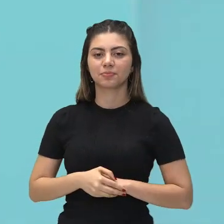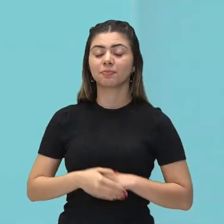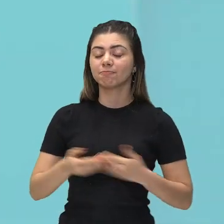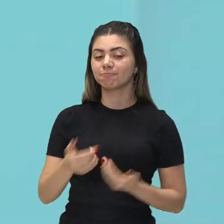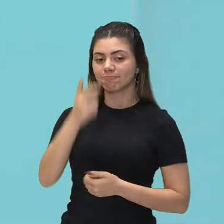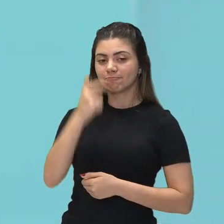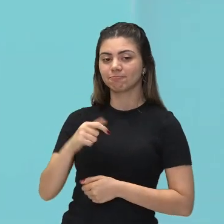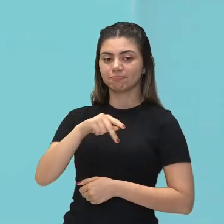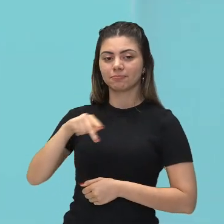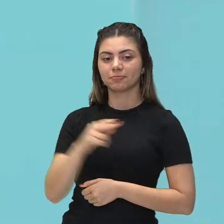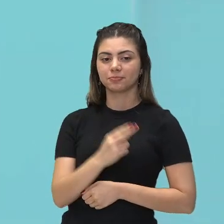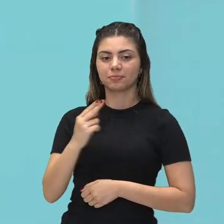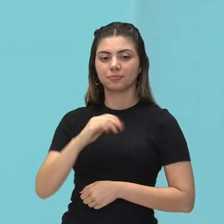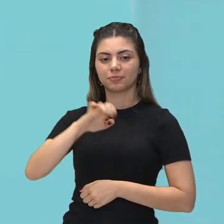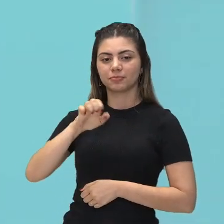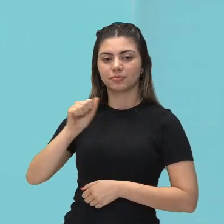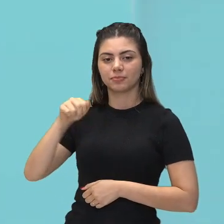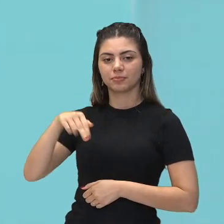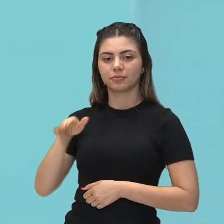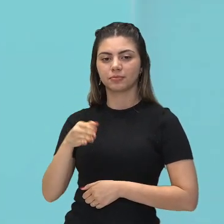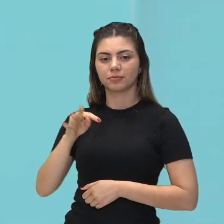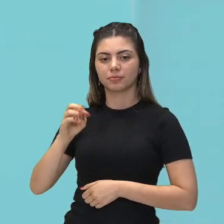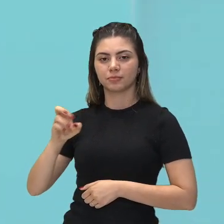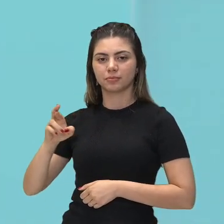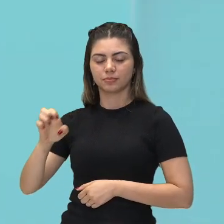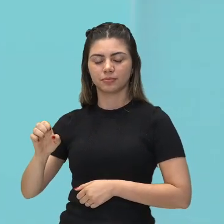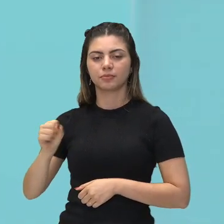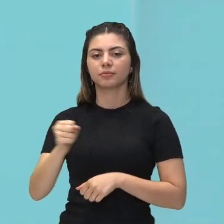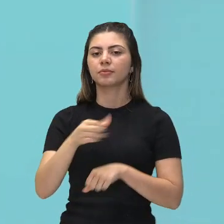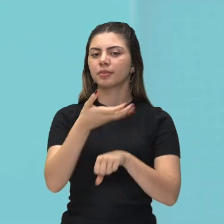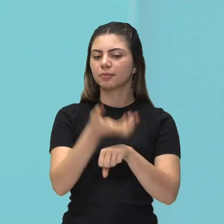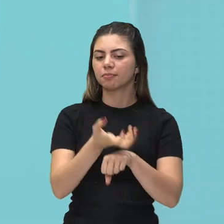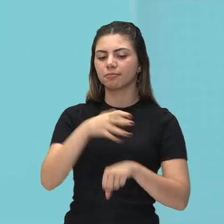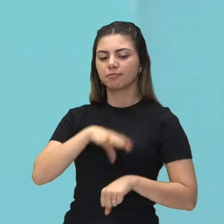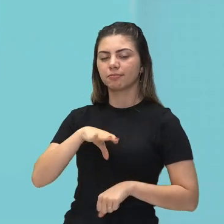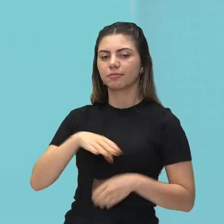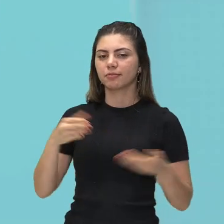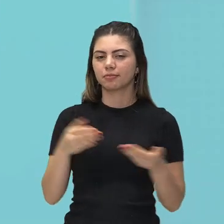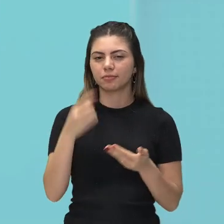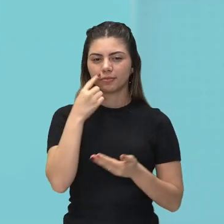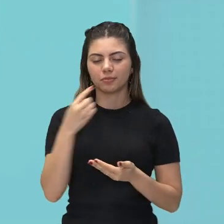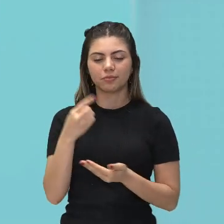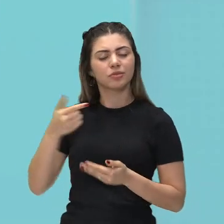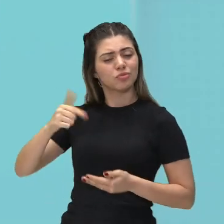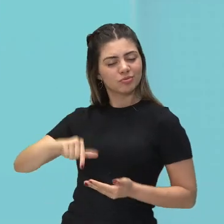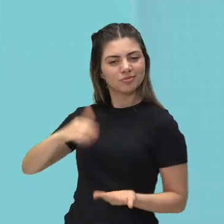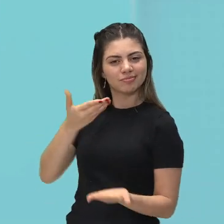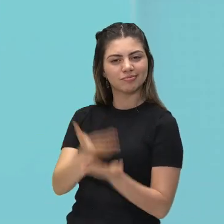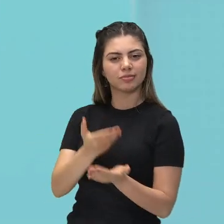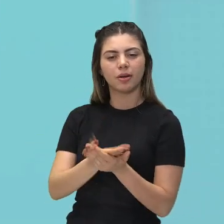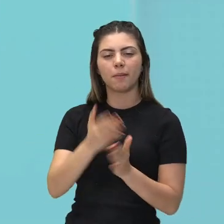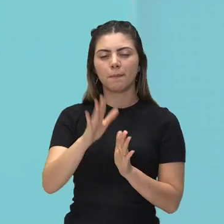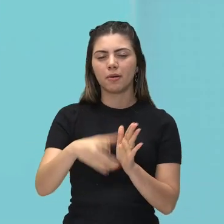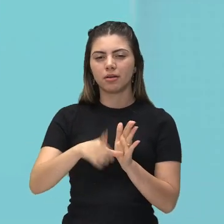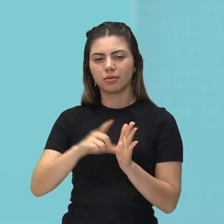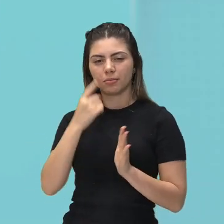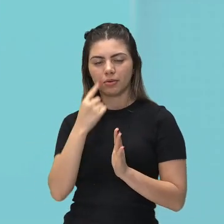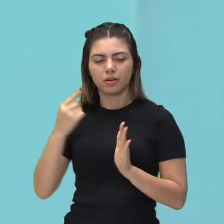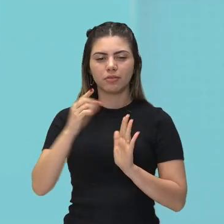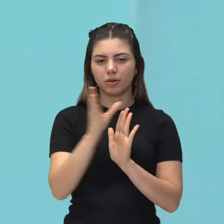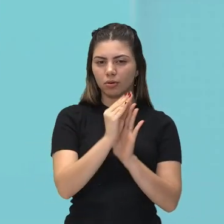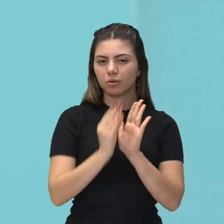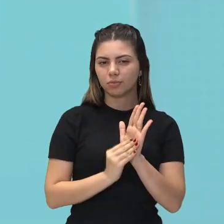sou o professor Jean Torres, do componente de Língua Portuguesa, e nós vamos para mais uma aula, mas antes disso a gente vai dar uma